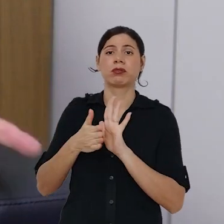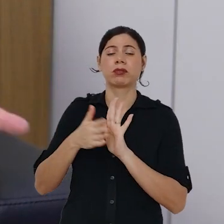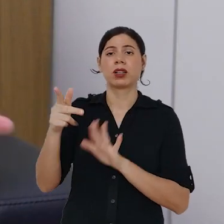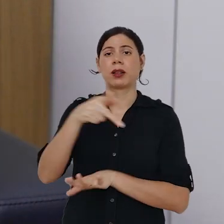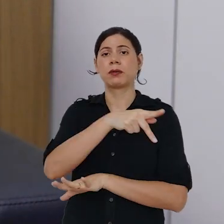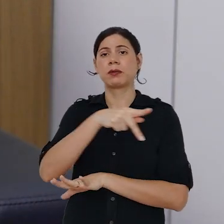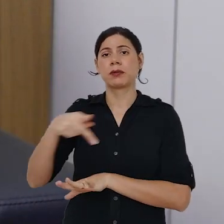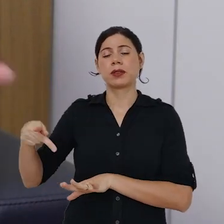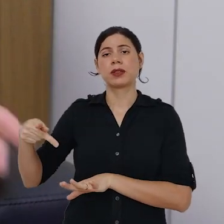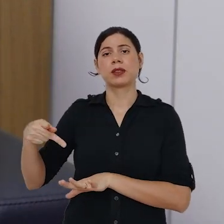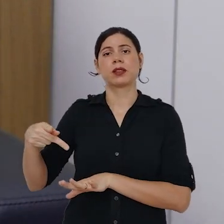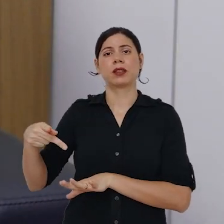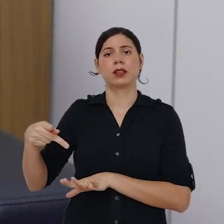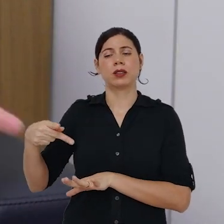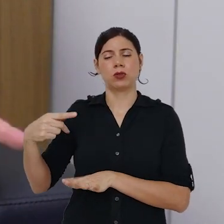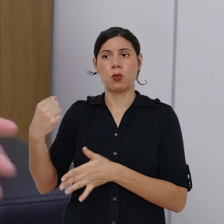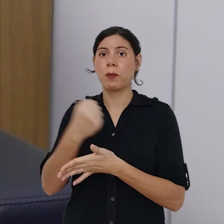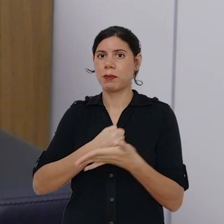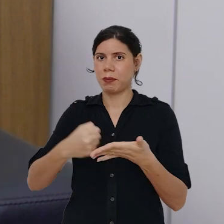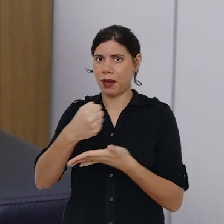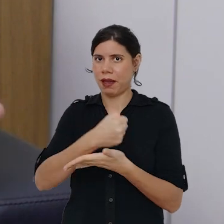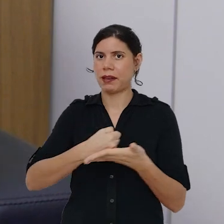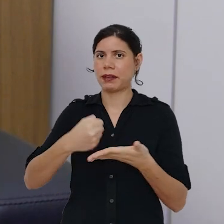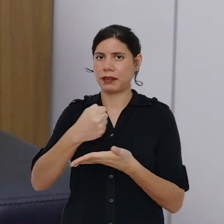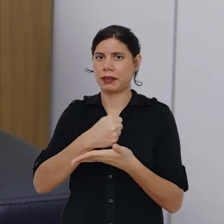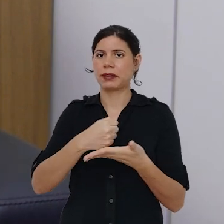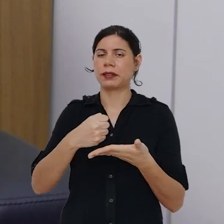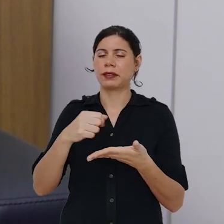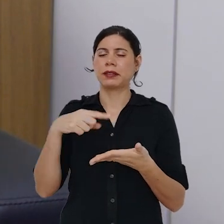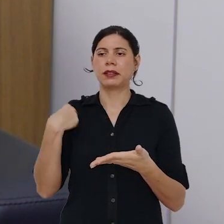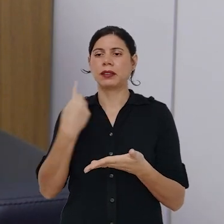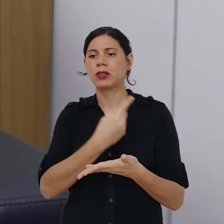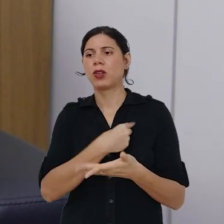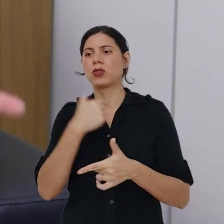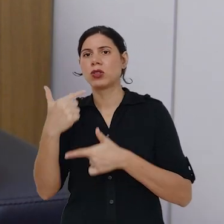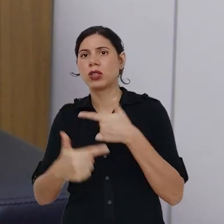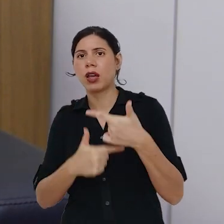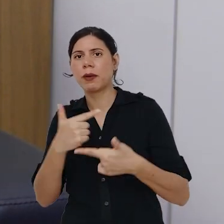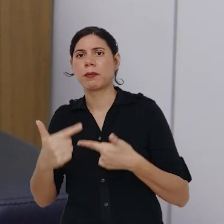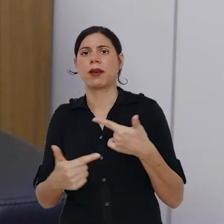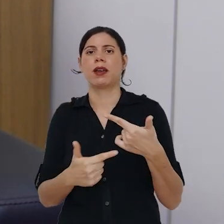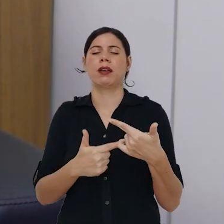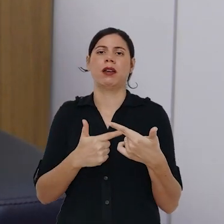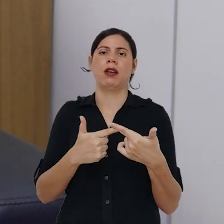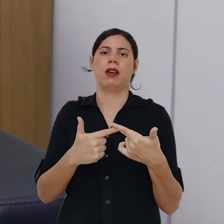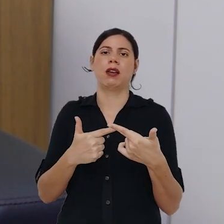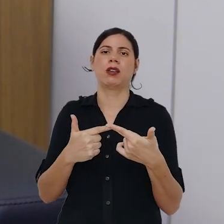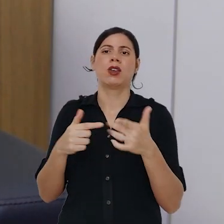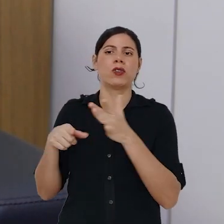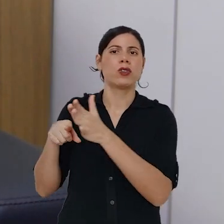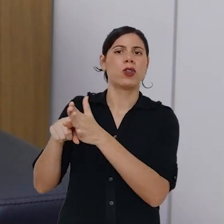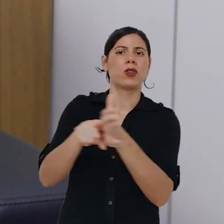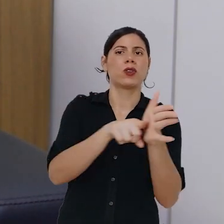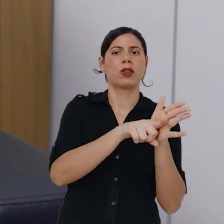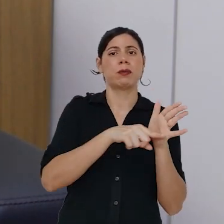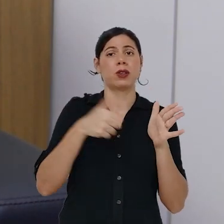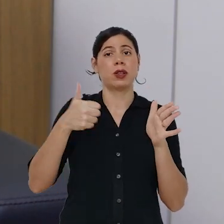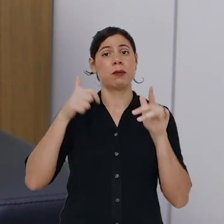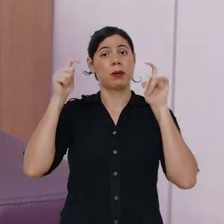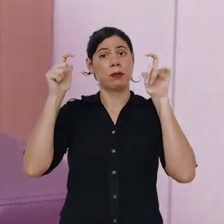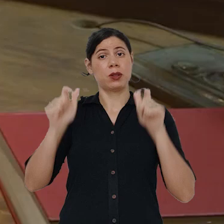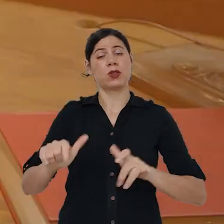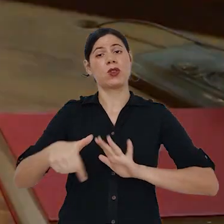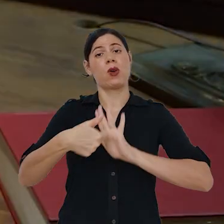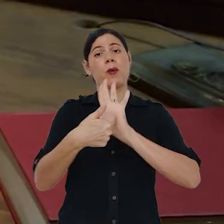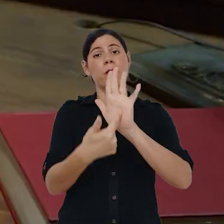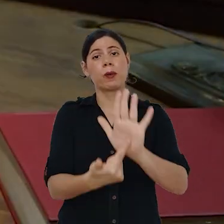uma maneira fundamentada, com base nas nossas demandas, com base no que as estatísticas na Primeira Região podem nos indicar, né, os